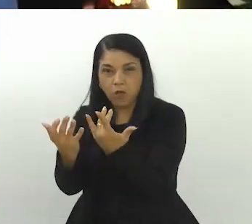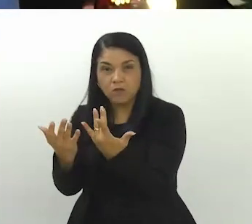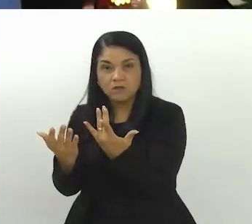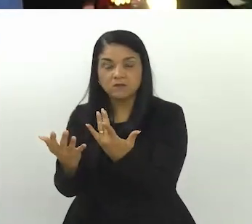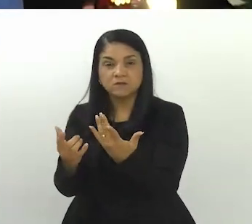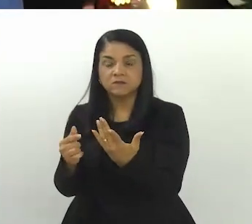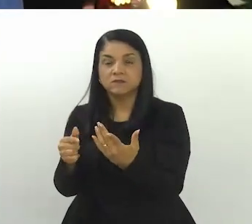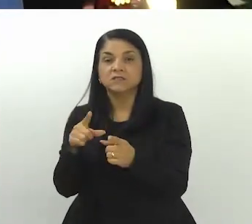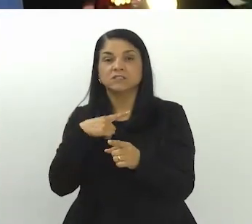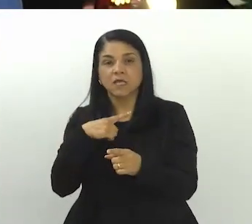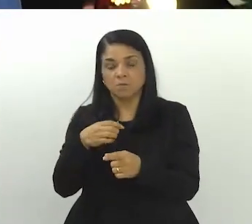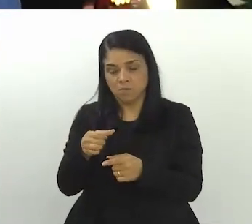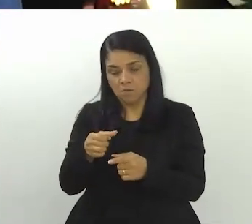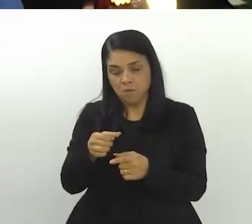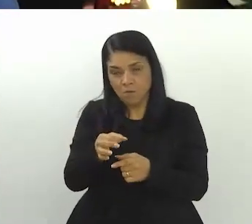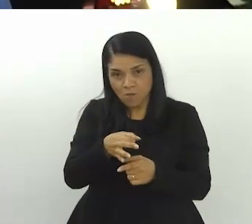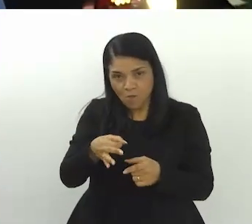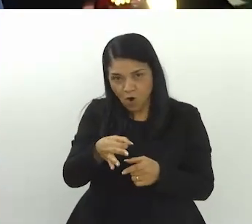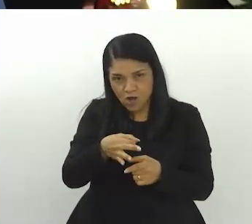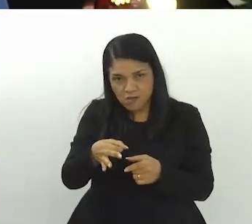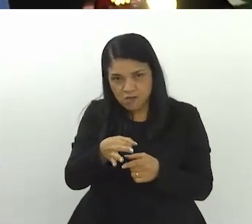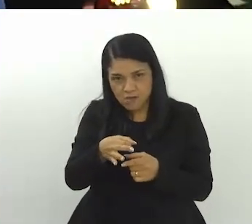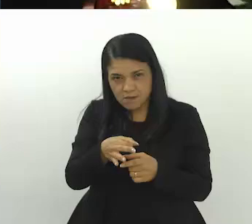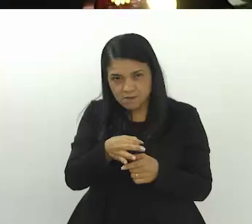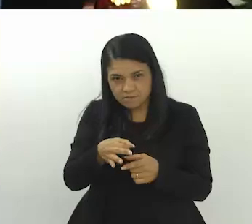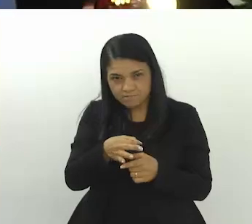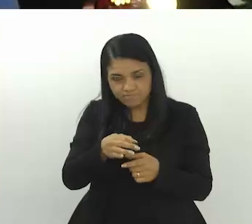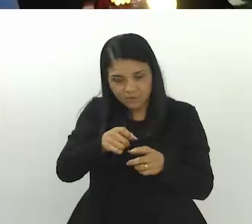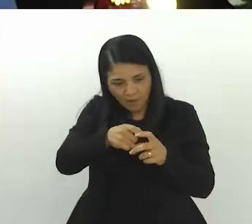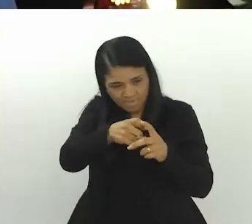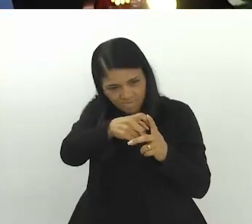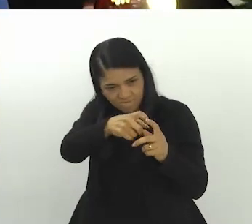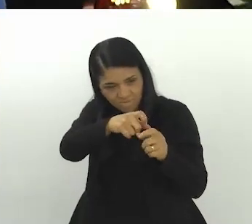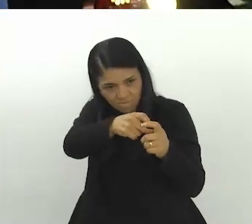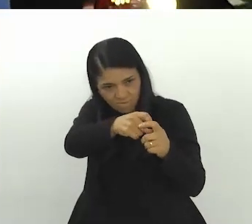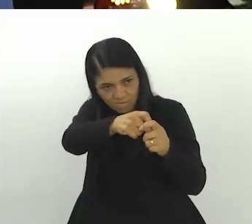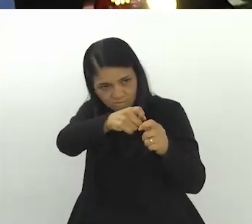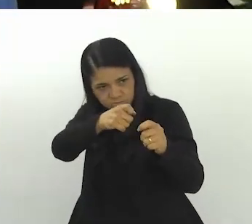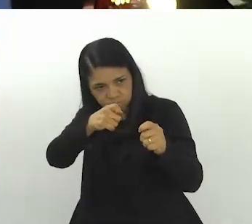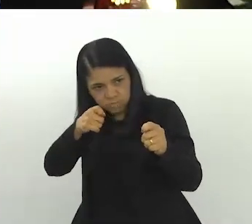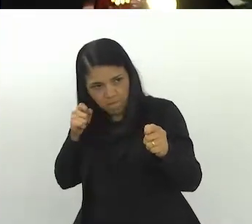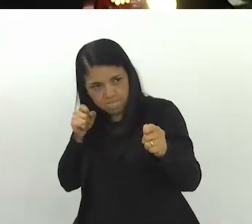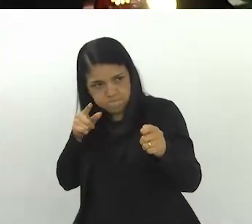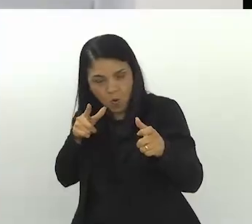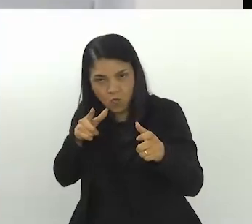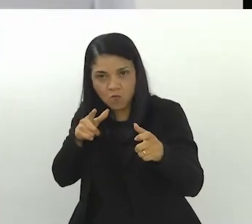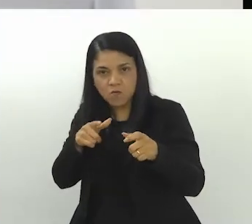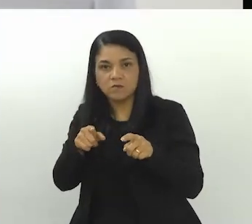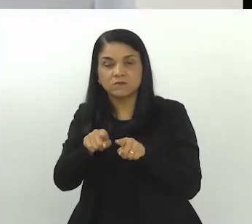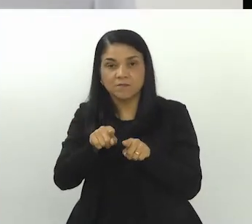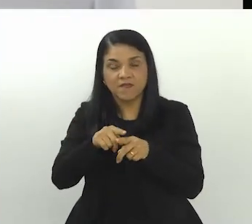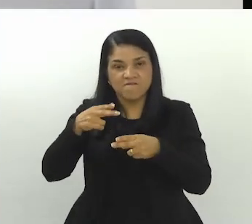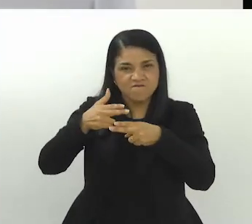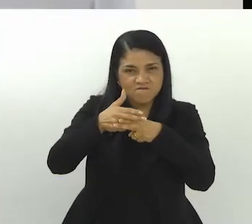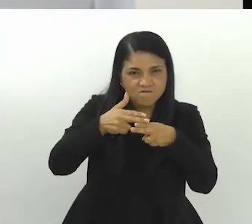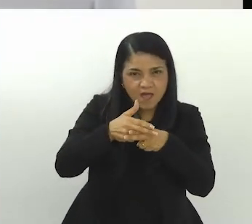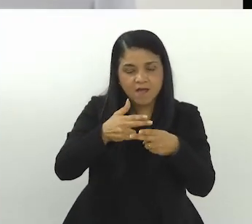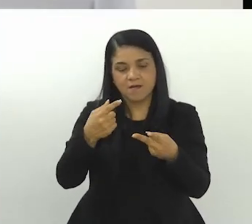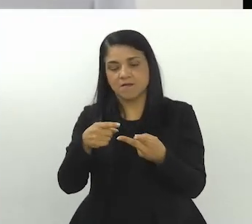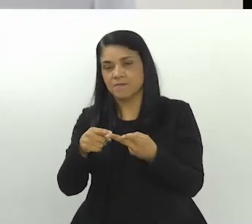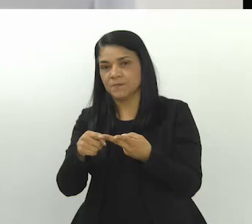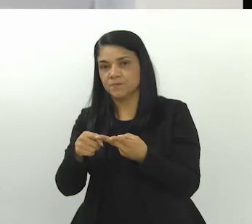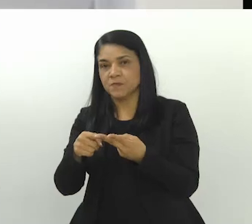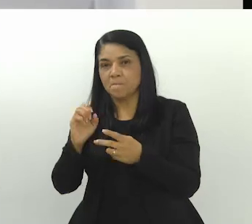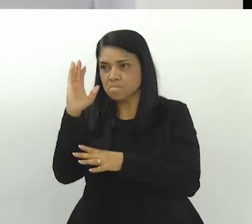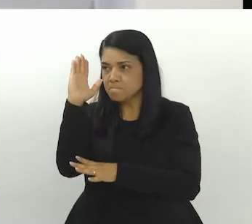tem bolinha de gude, também com o estilingue, as armas de fogo que citei, as armas brancas,